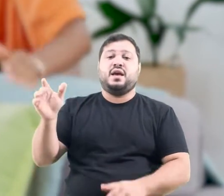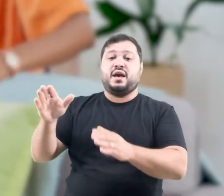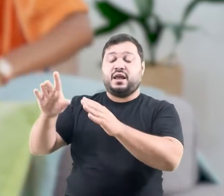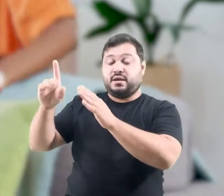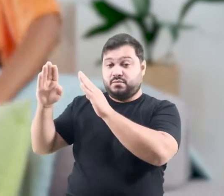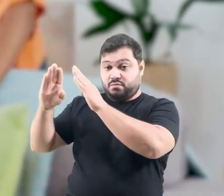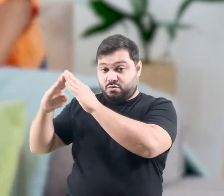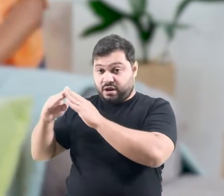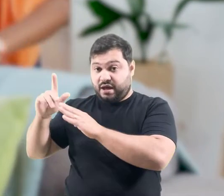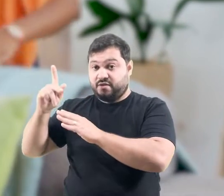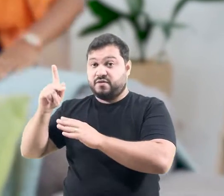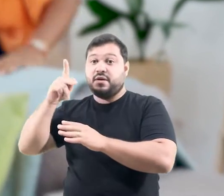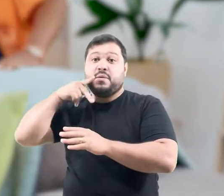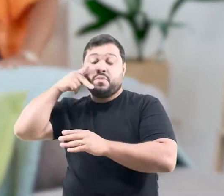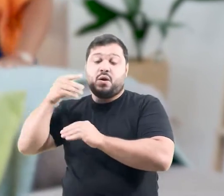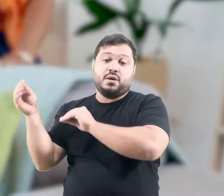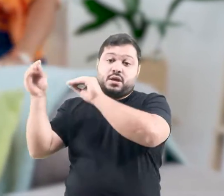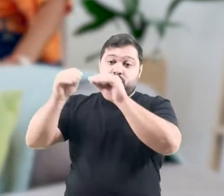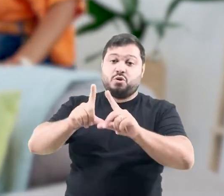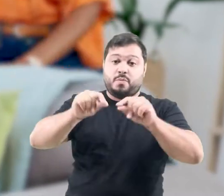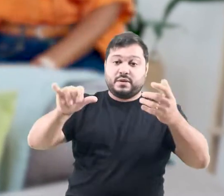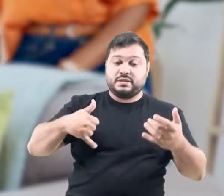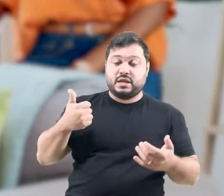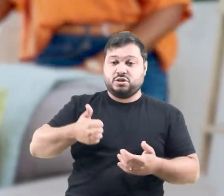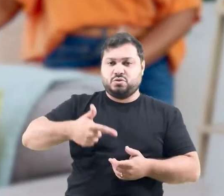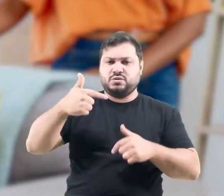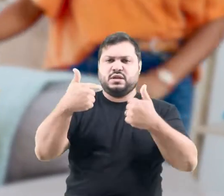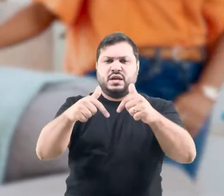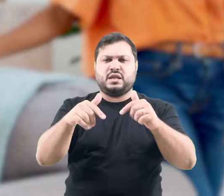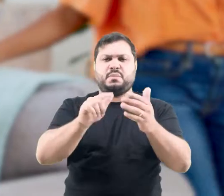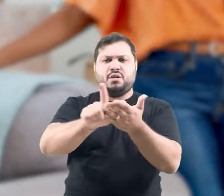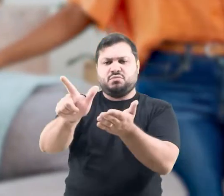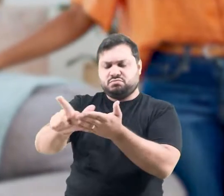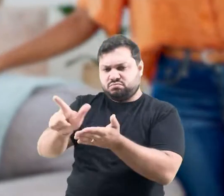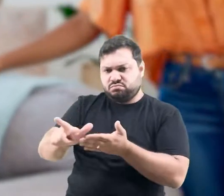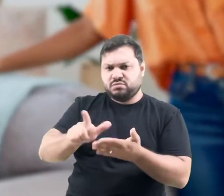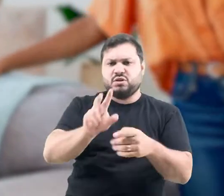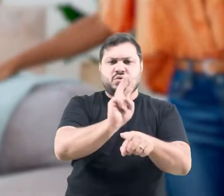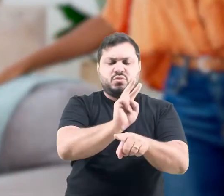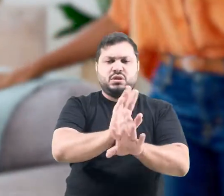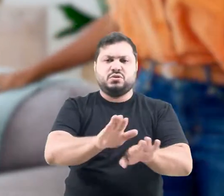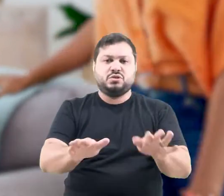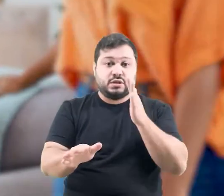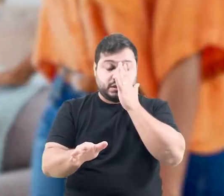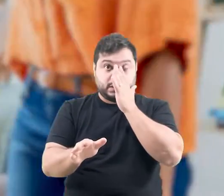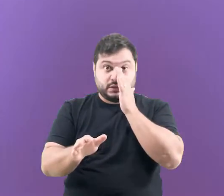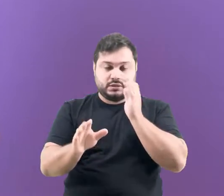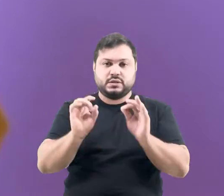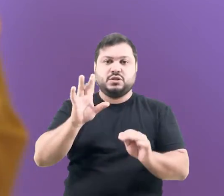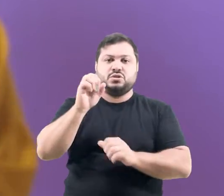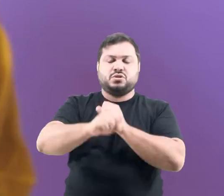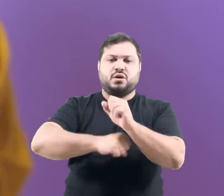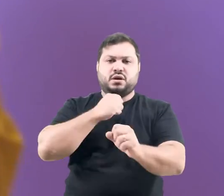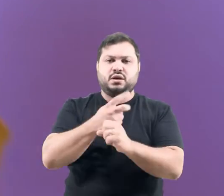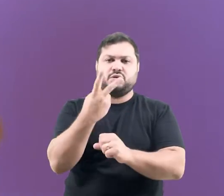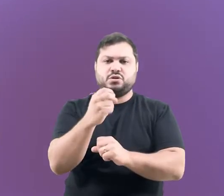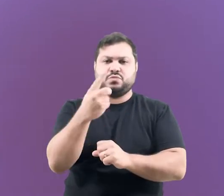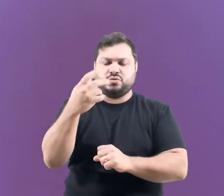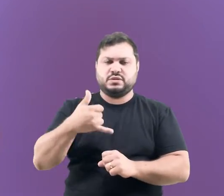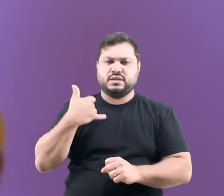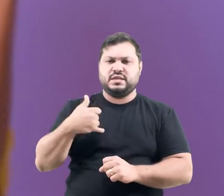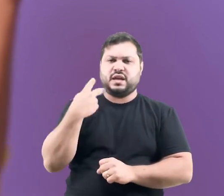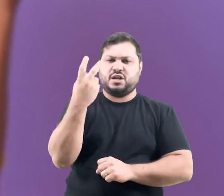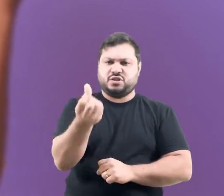do Piauí para Brasília aos 12 anos e trabalhou em casas de família cuidando de crianças. Só em 2012,